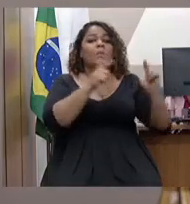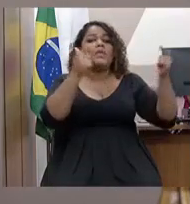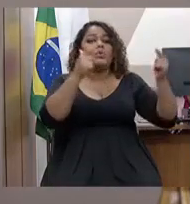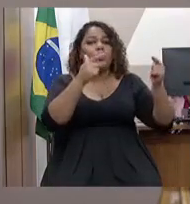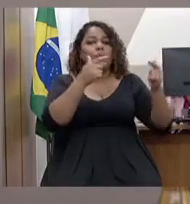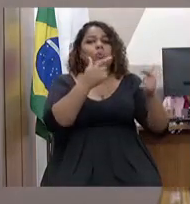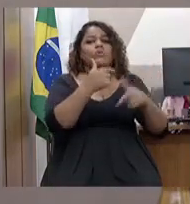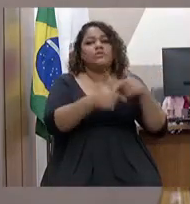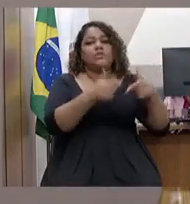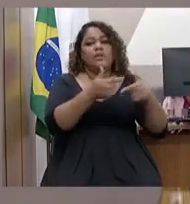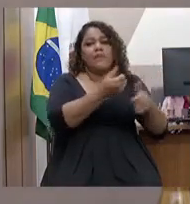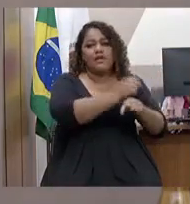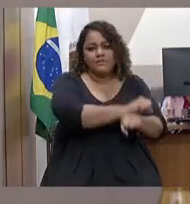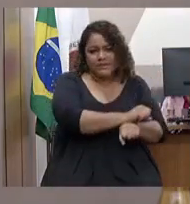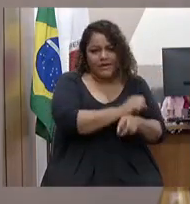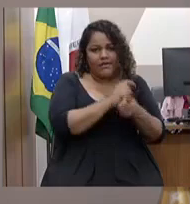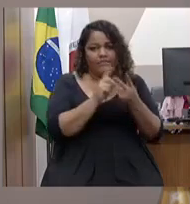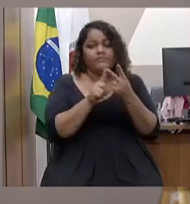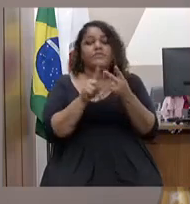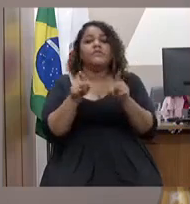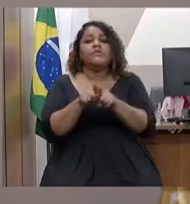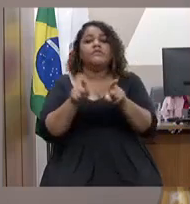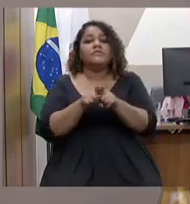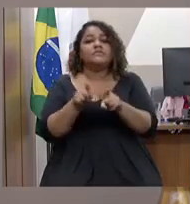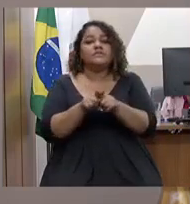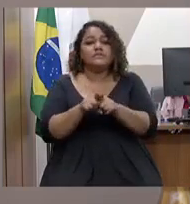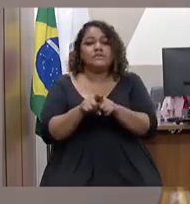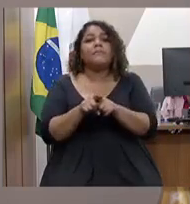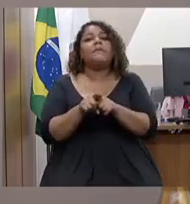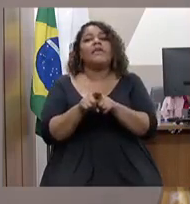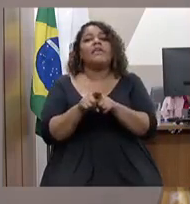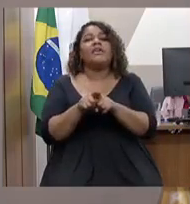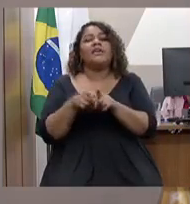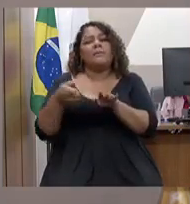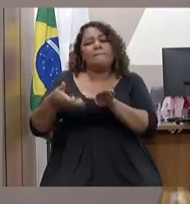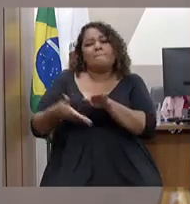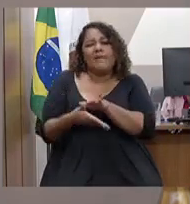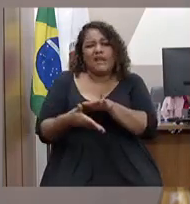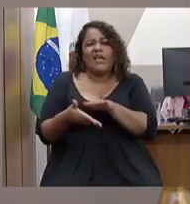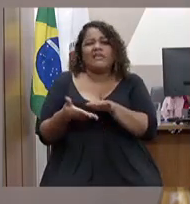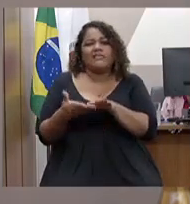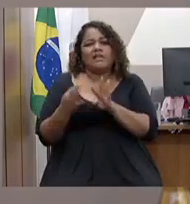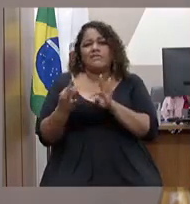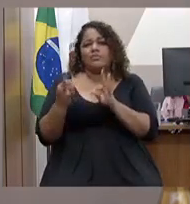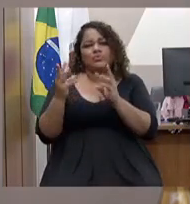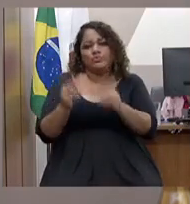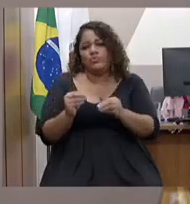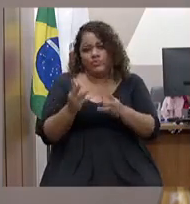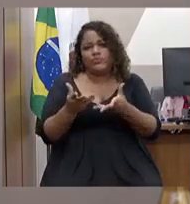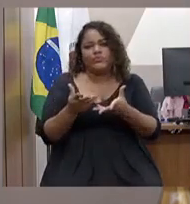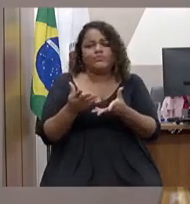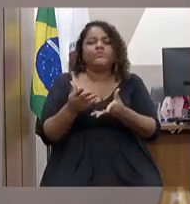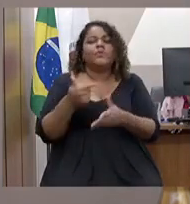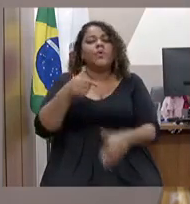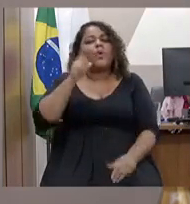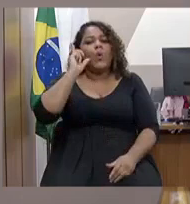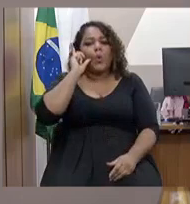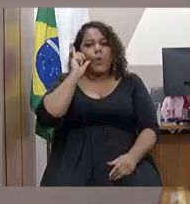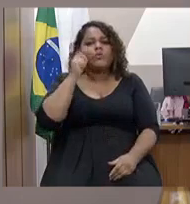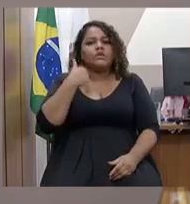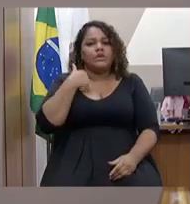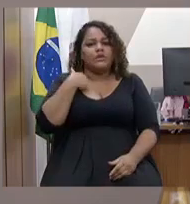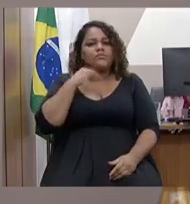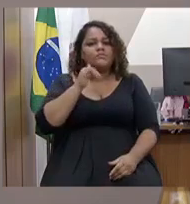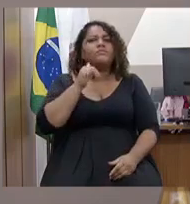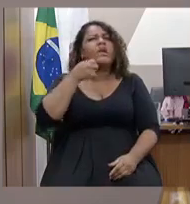trabalho a precarização de tudo eu dizia ontem no meu depoimento anteontem eu tava